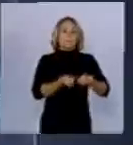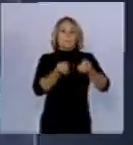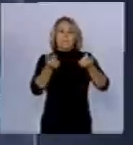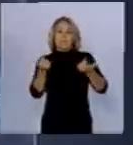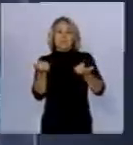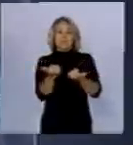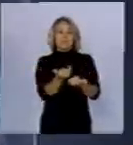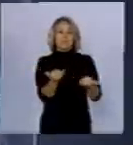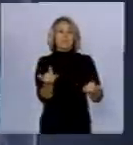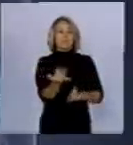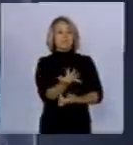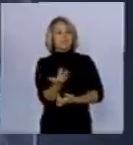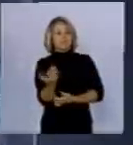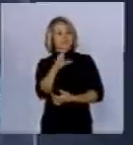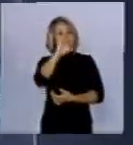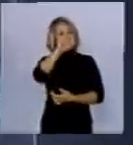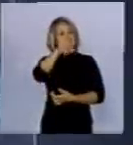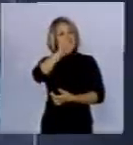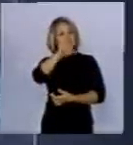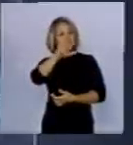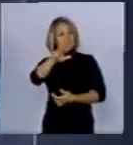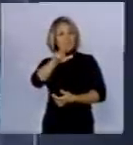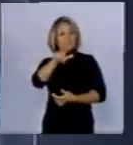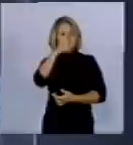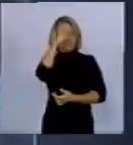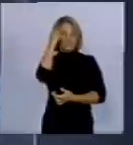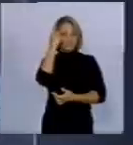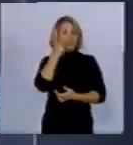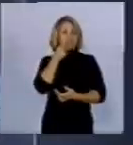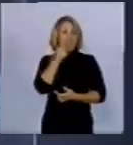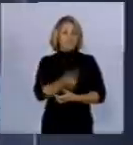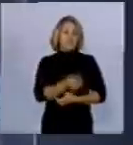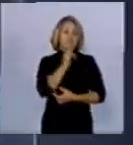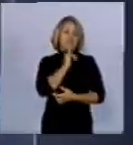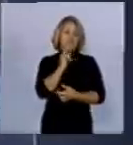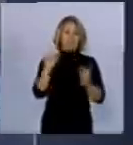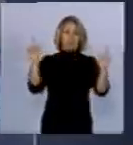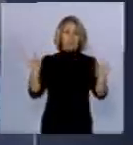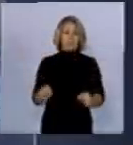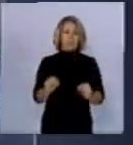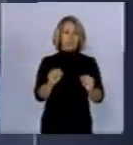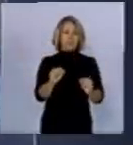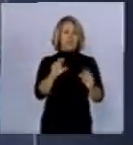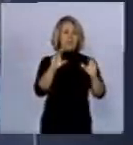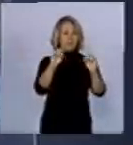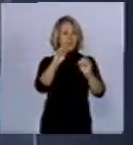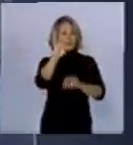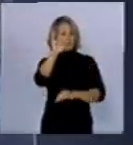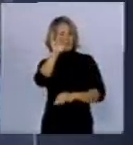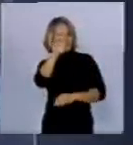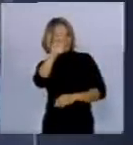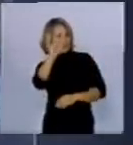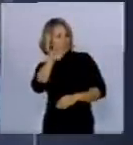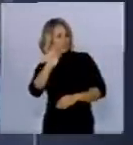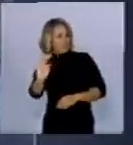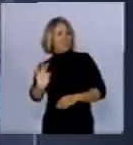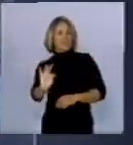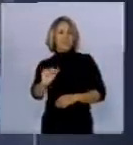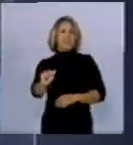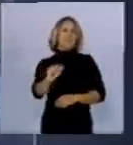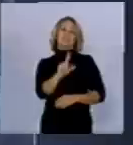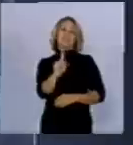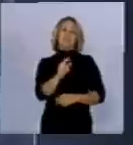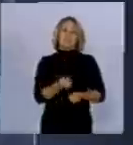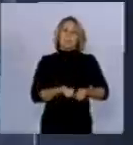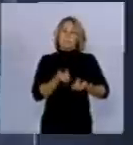e conteúdos aos assinantes Quando eu digo baixa oferta o que que eu estou dizendo não que existam poucos canais oferecidos